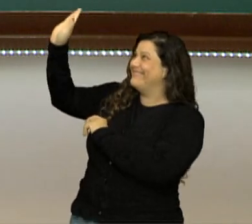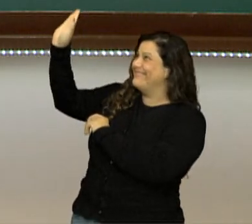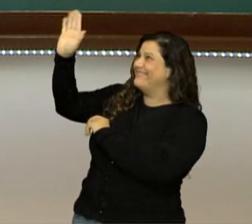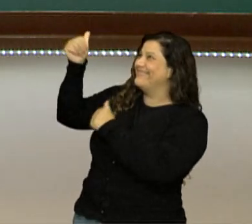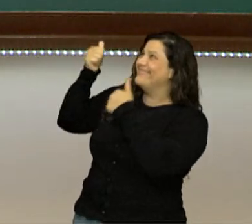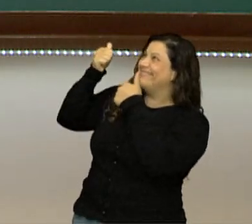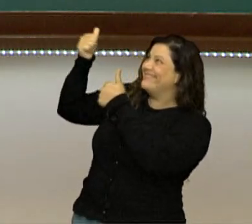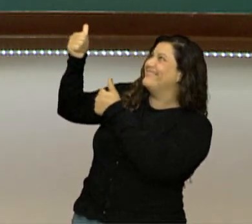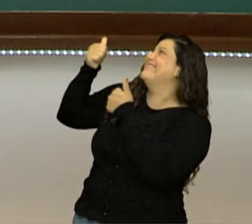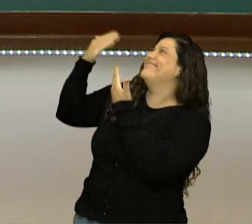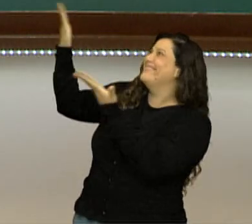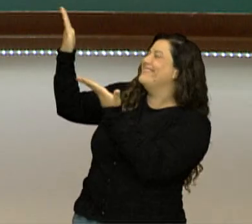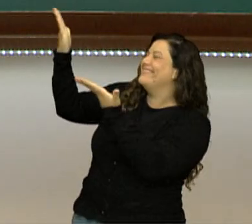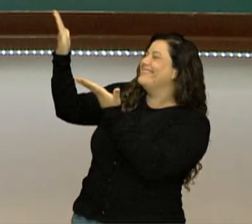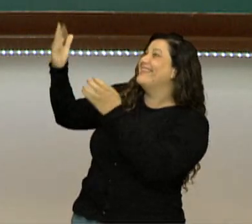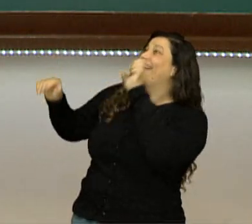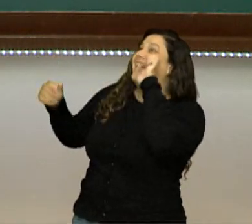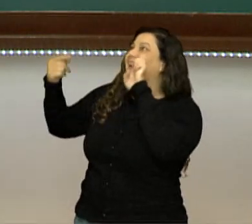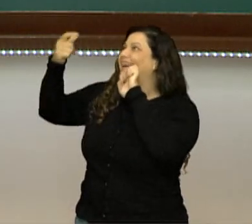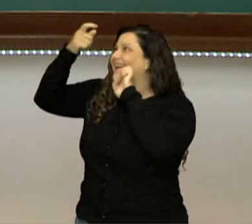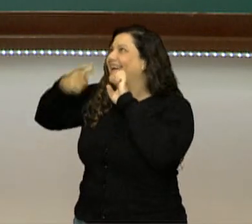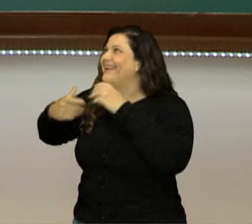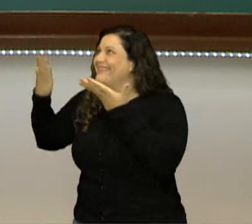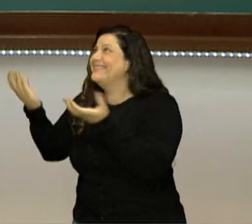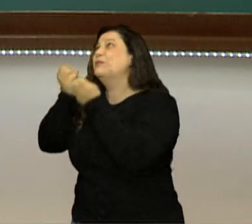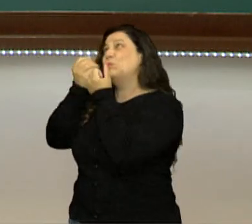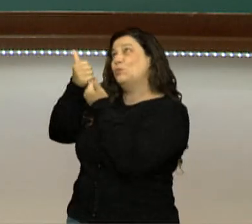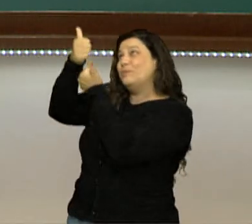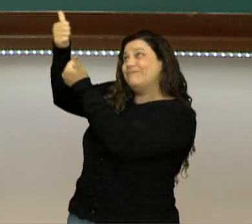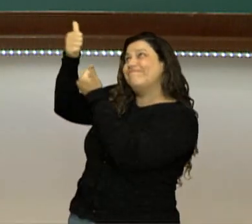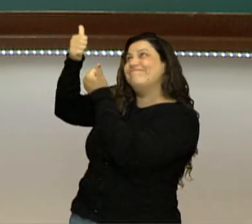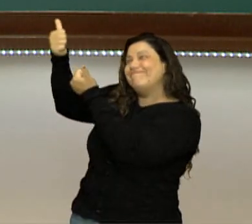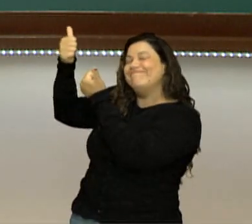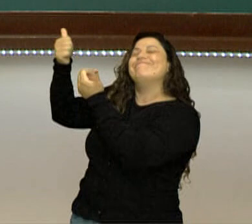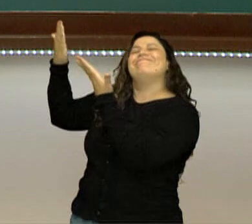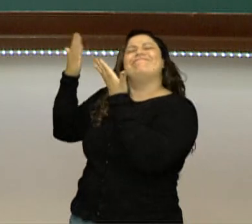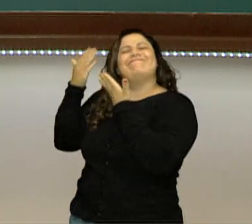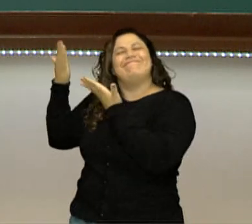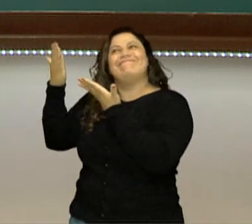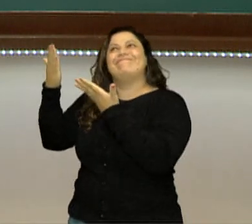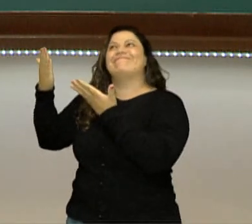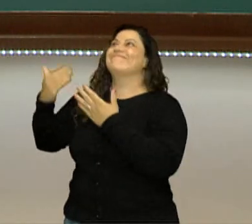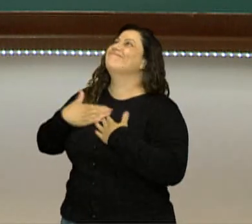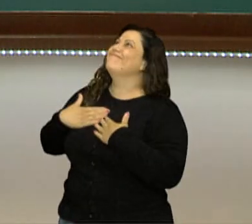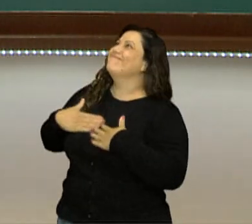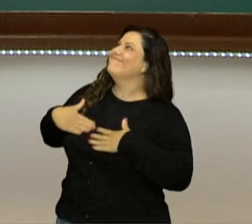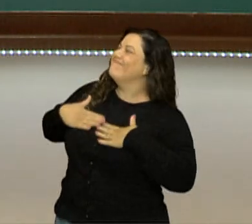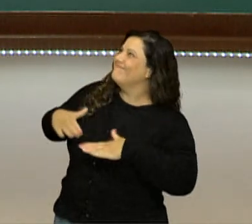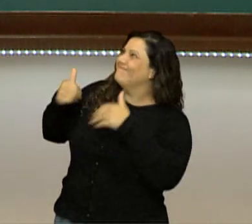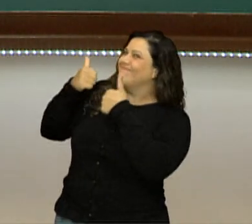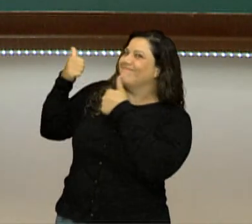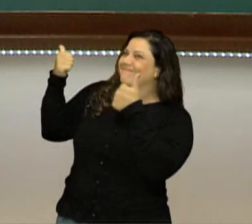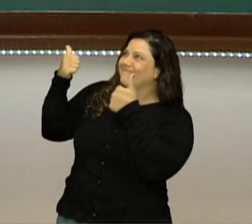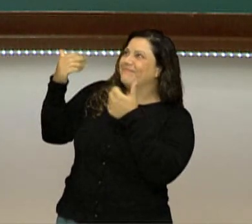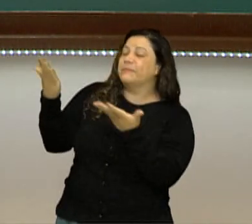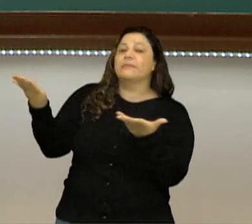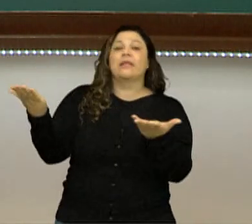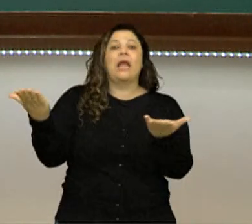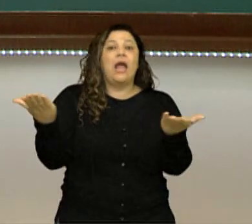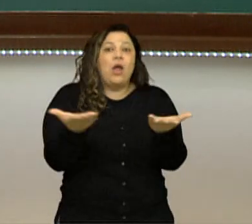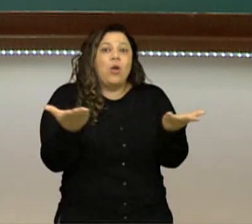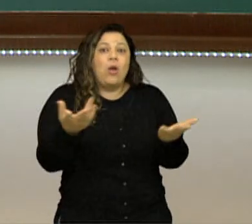ó, quem tá aqui? Salve, Elisângela! Tudo bem? Tranquilinha? Que bom! Nós